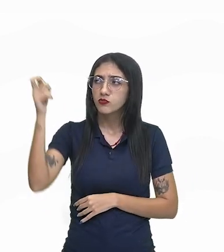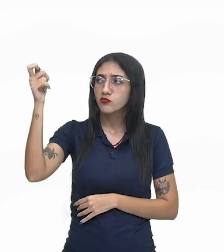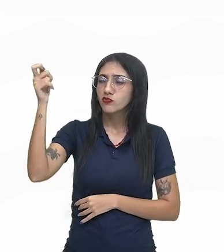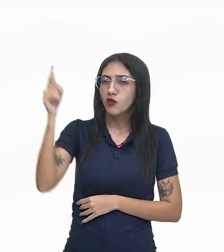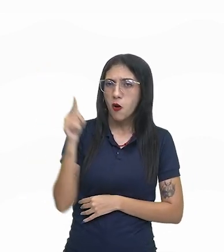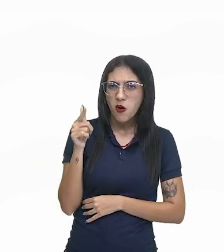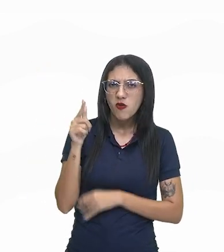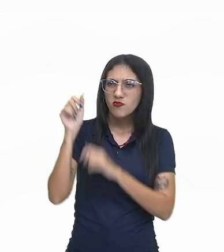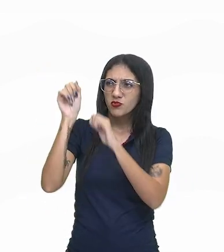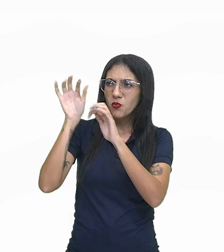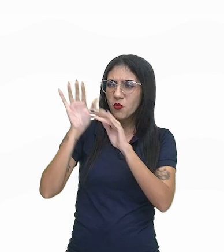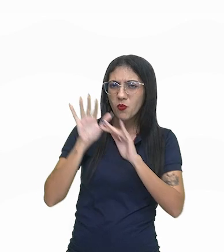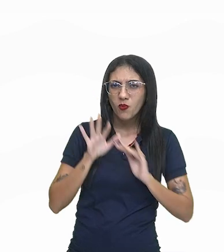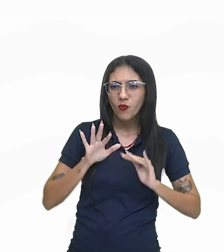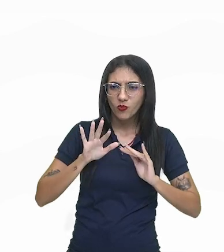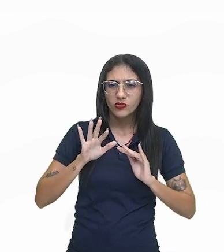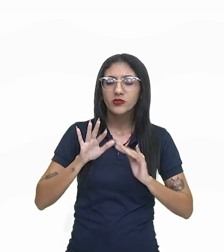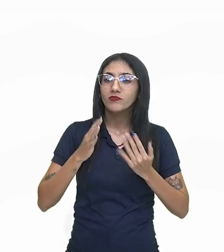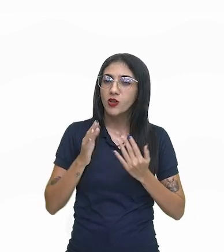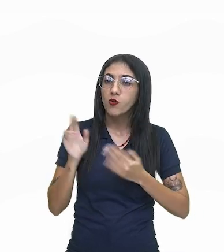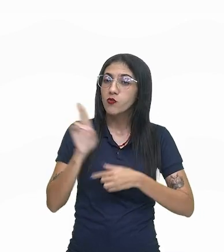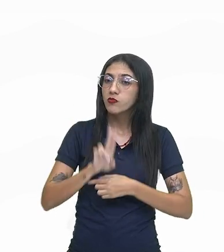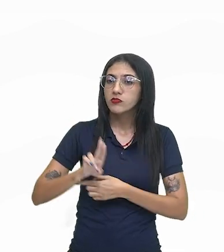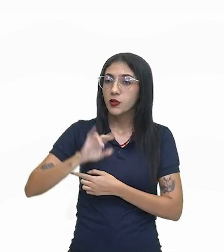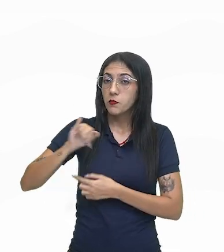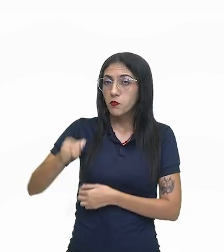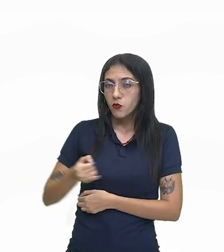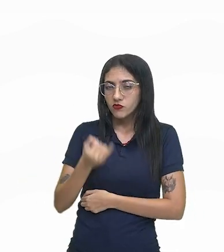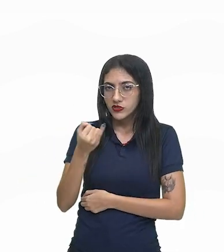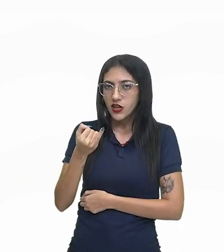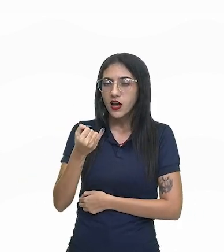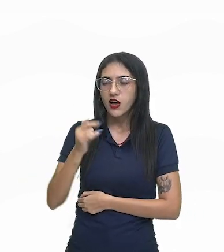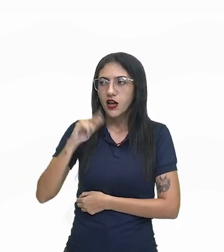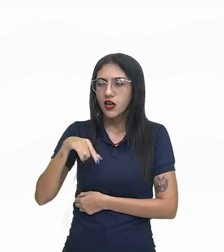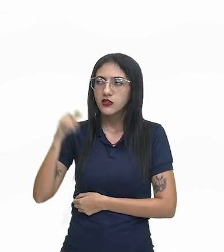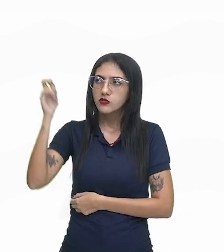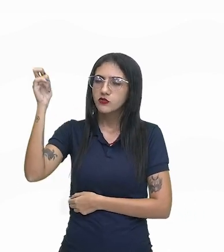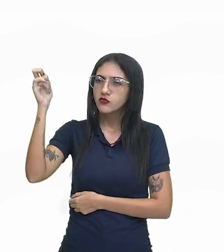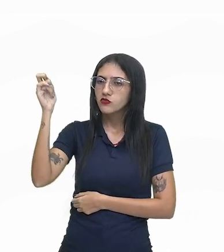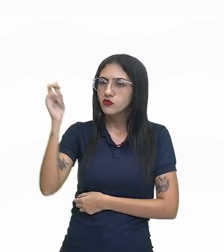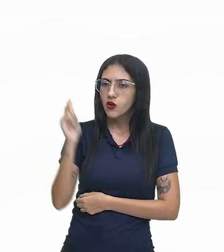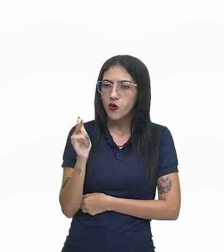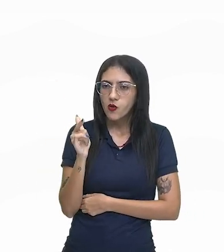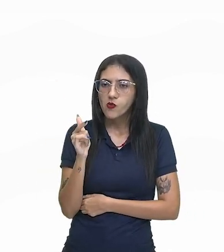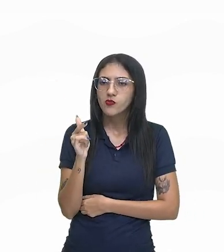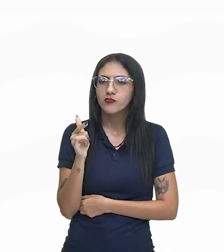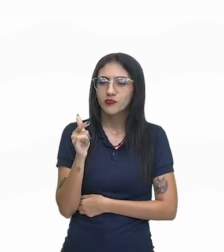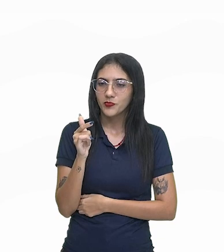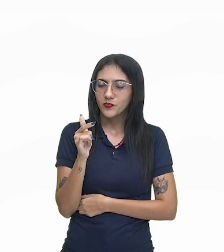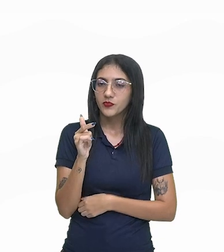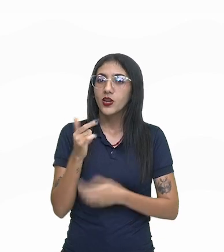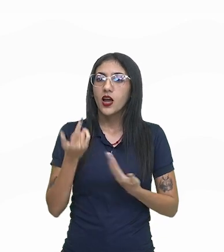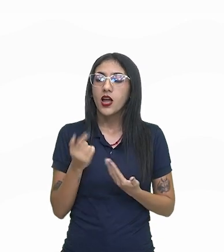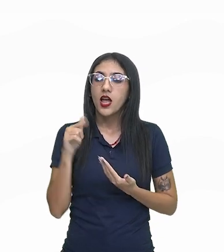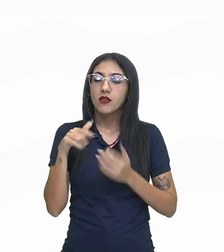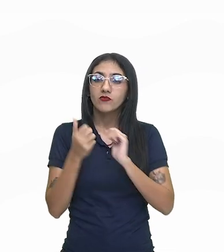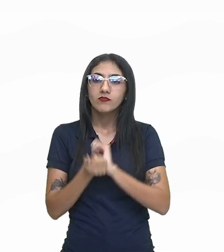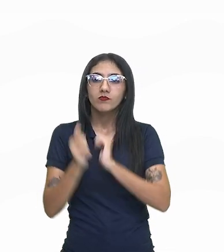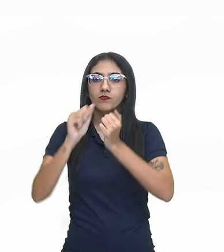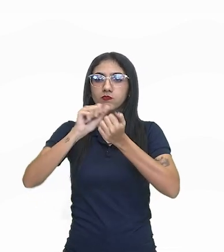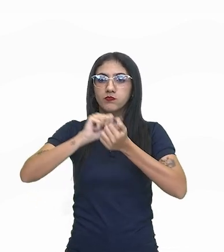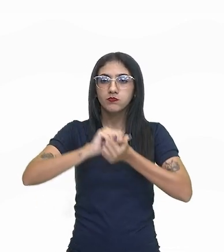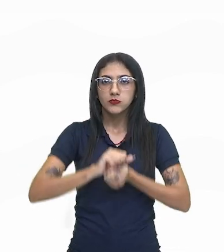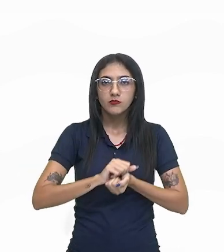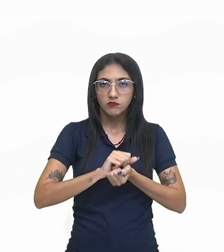do Sol, né? Ela vai pegar essa energia do Sol, o processo fotossintético, e vai converter ele em